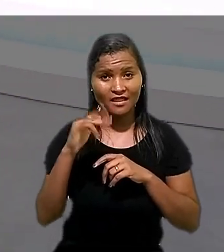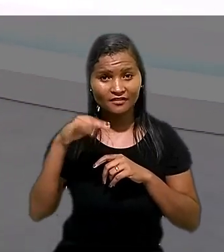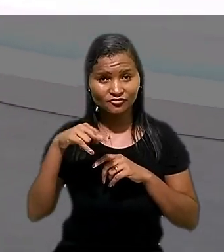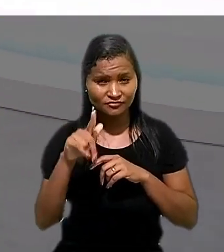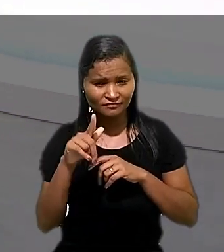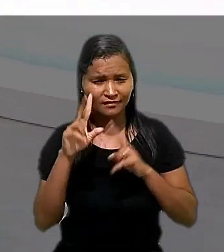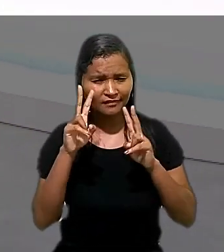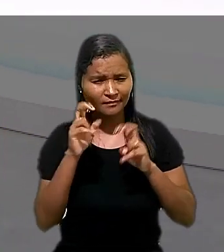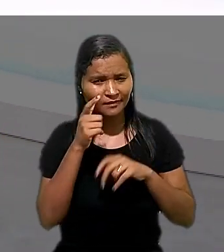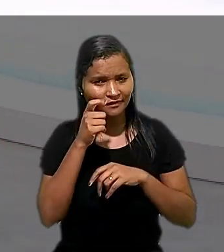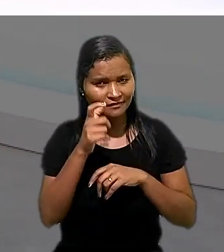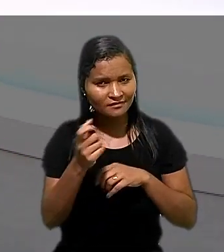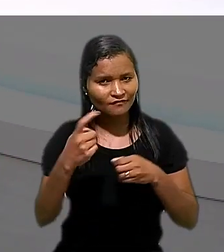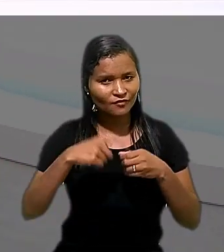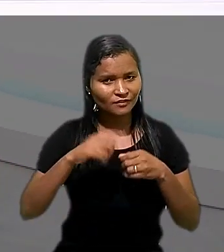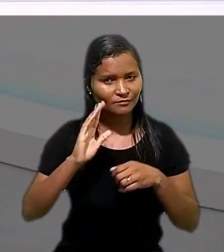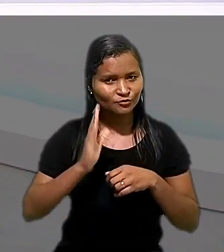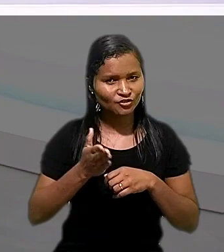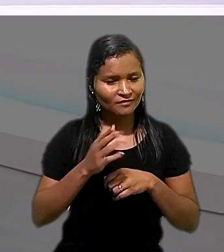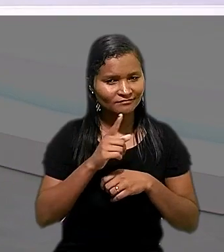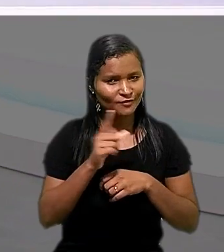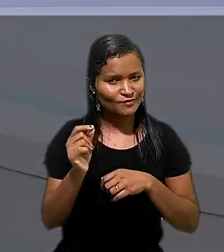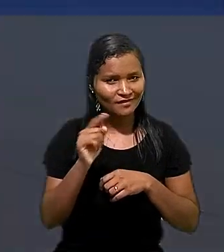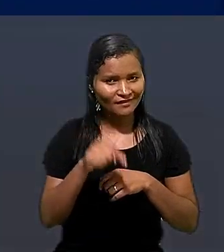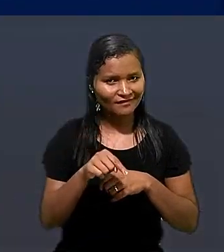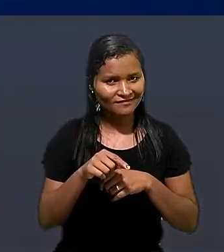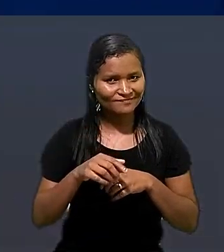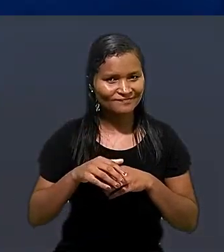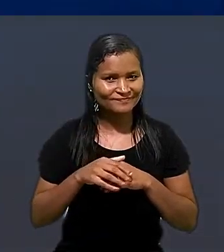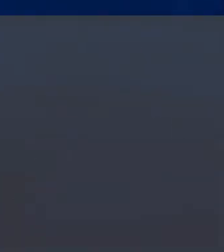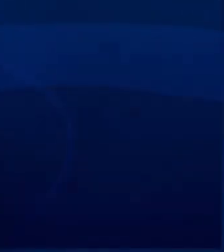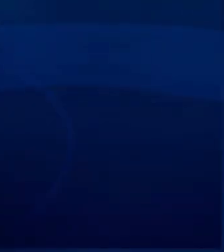muito interessante. A gente volta já, não saia daí.